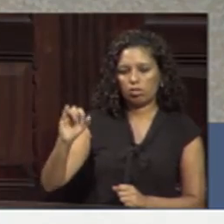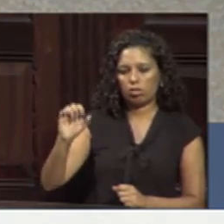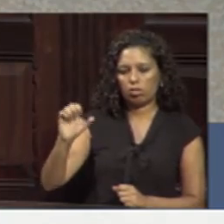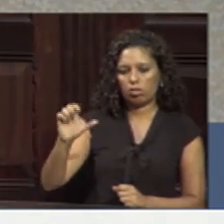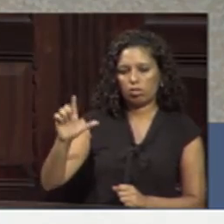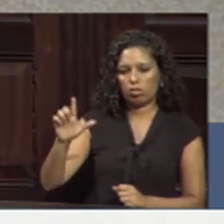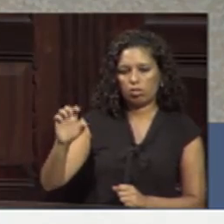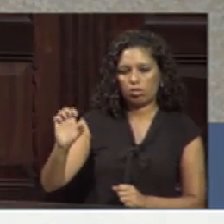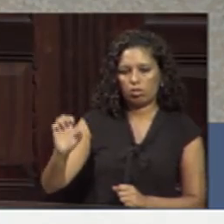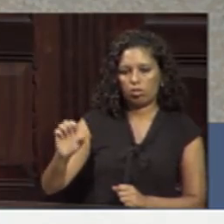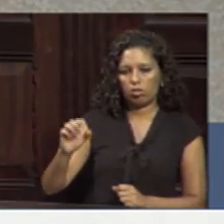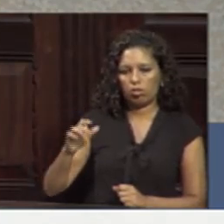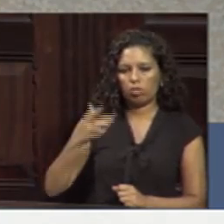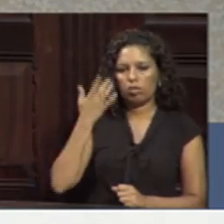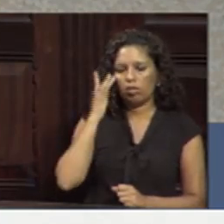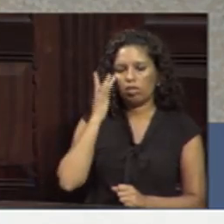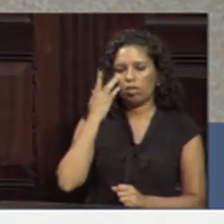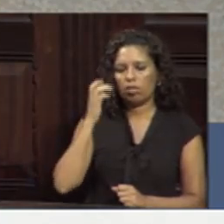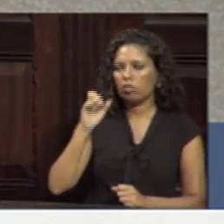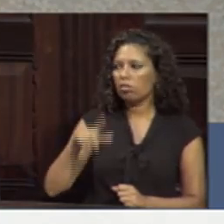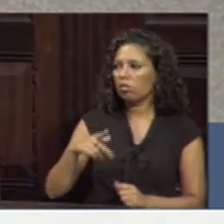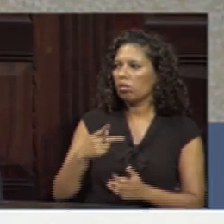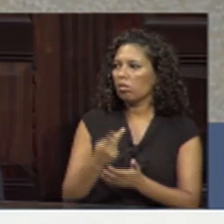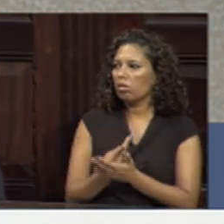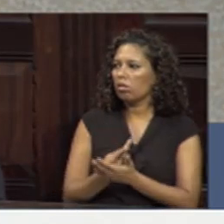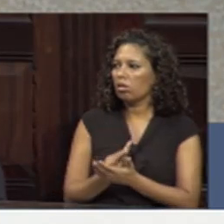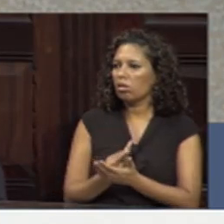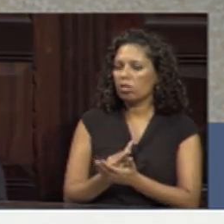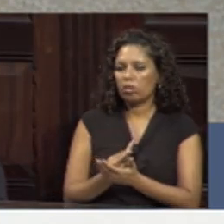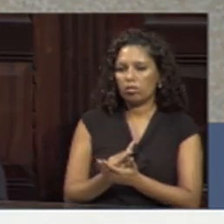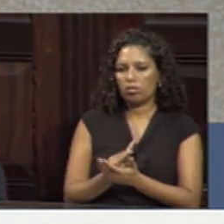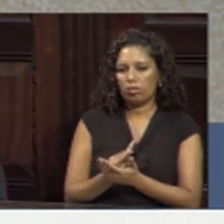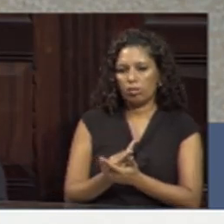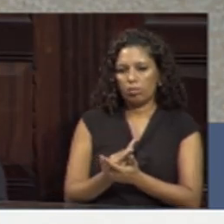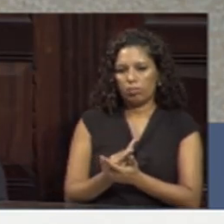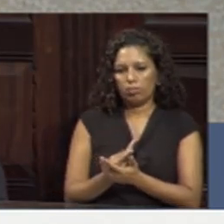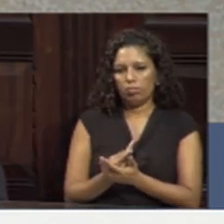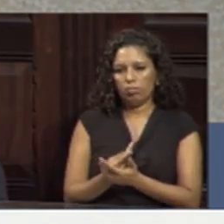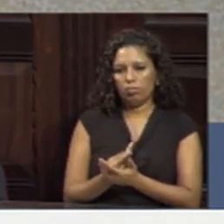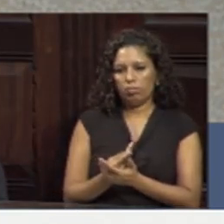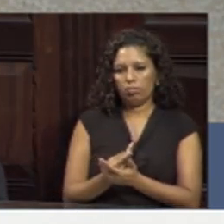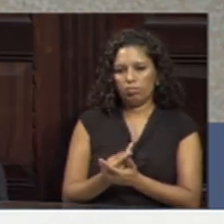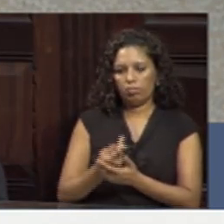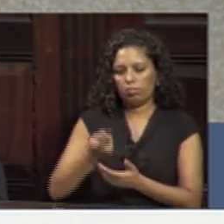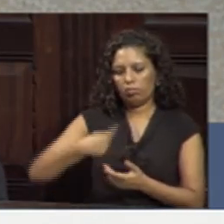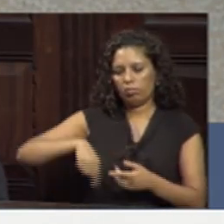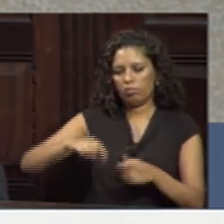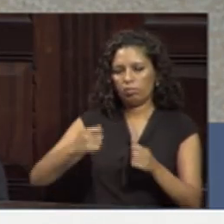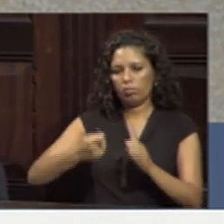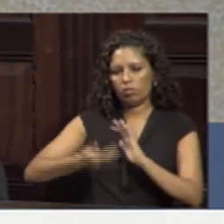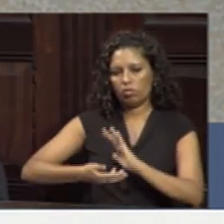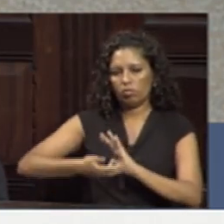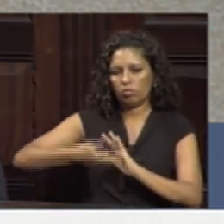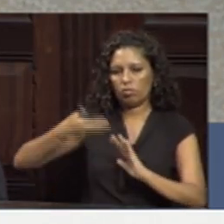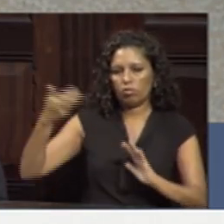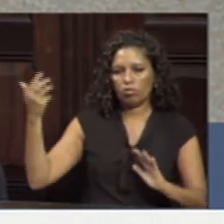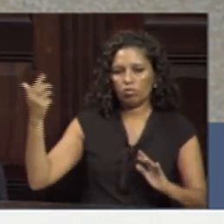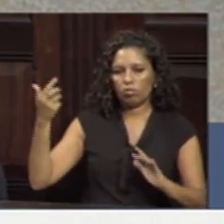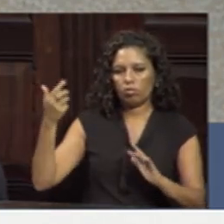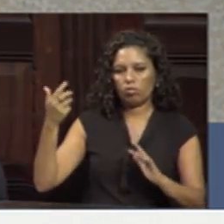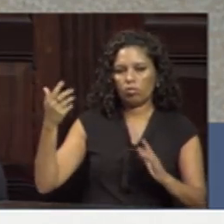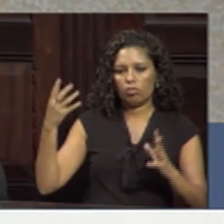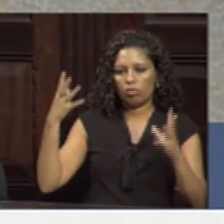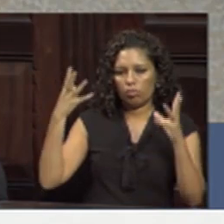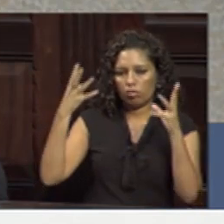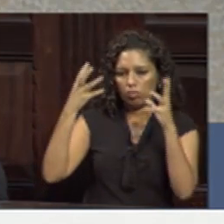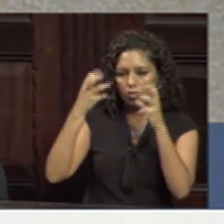ser apurado com a maior rapidez para que possamos tirar essa nuvem ruim do estado do Rio de Janeiro e uma pessoa que